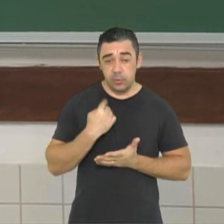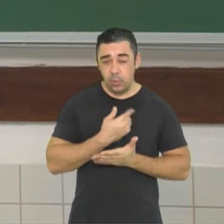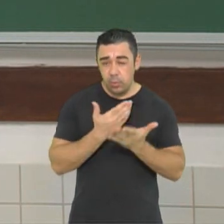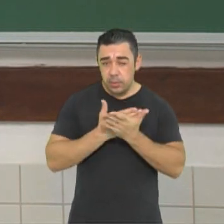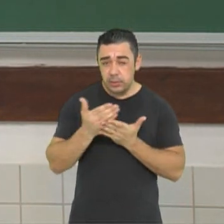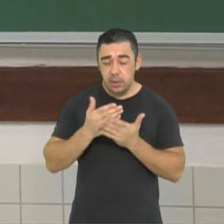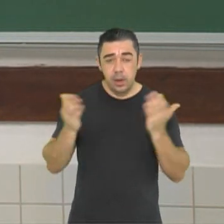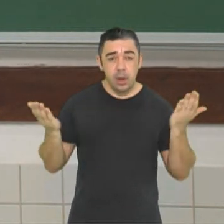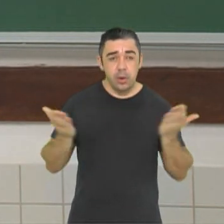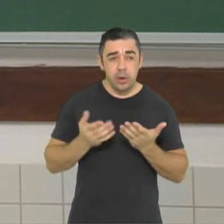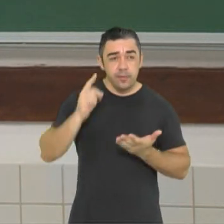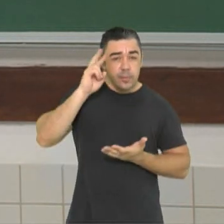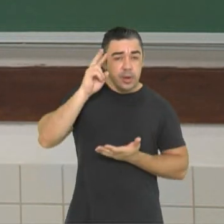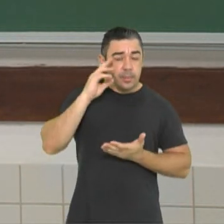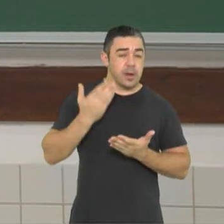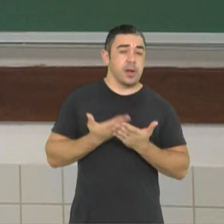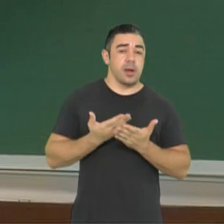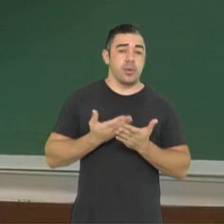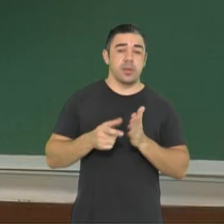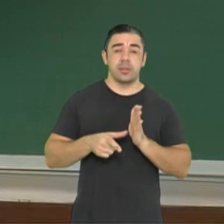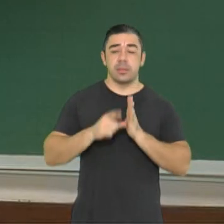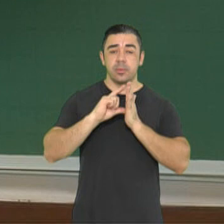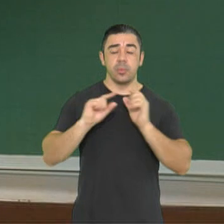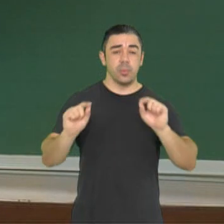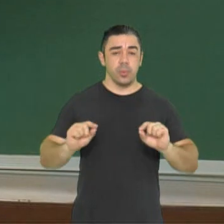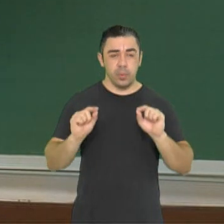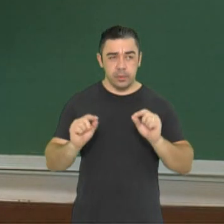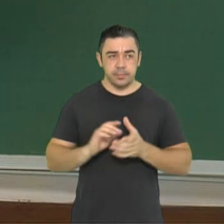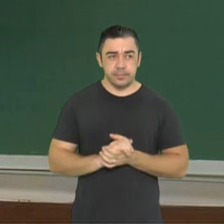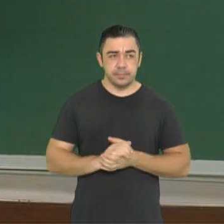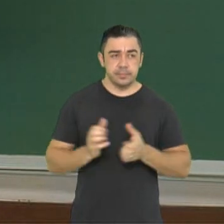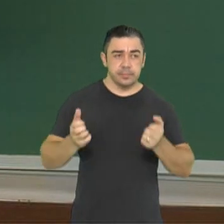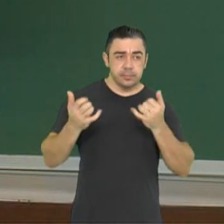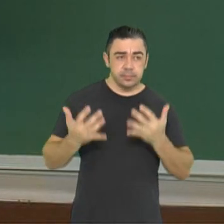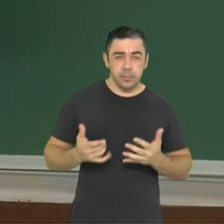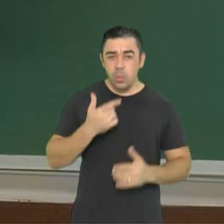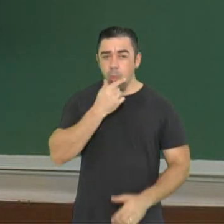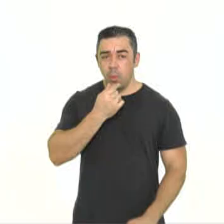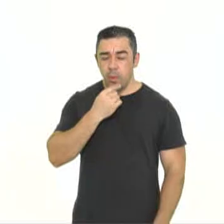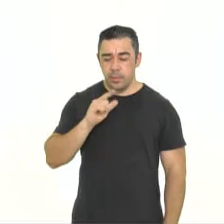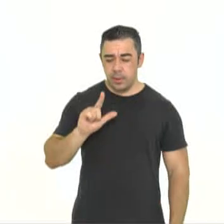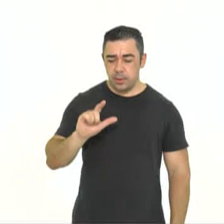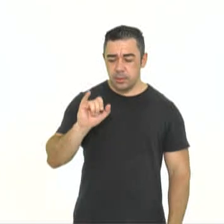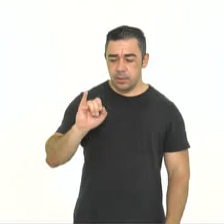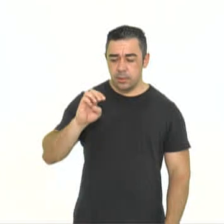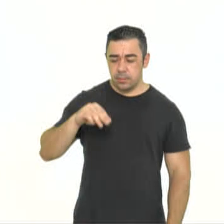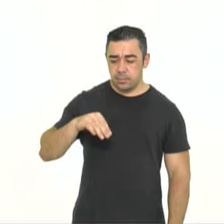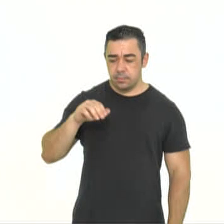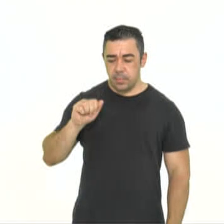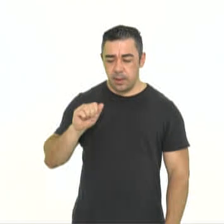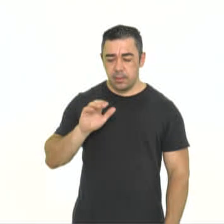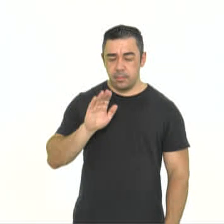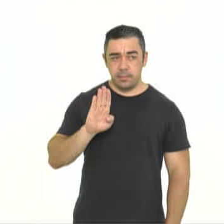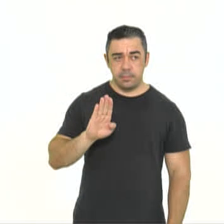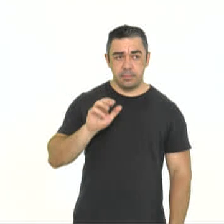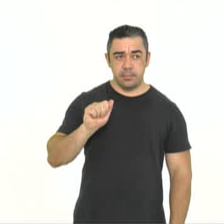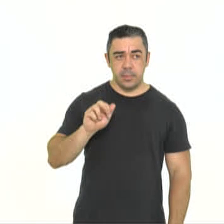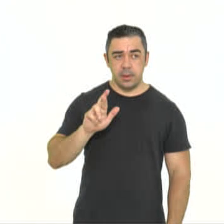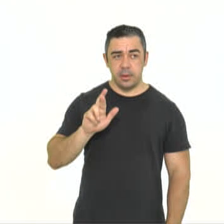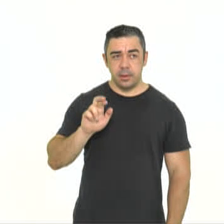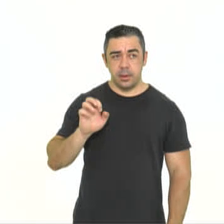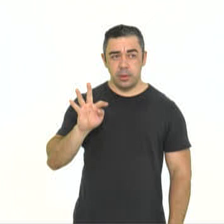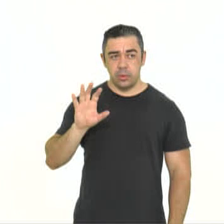começar, nós vamos lembrar o que nós fizemos na aula anterior. Nós falamos do Lima Barreto, que é lá de 1881 até o